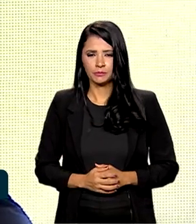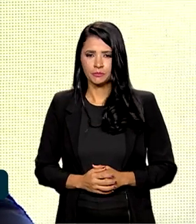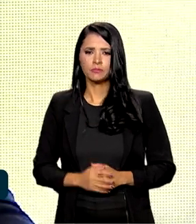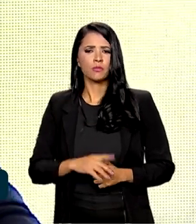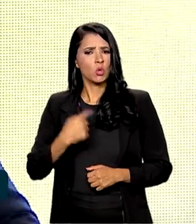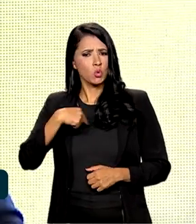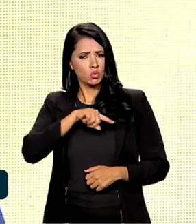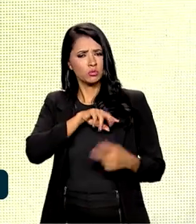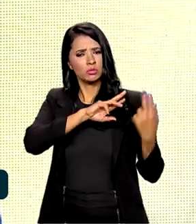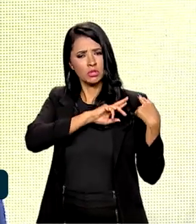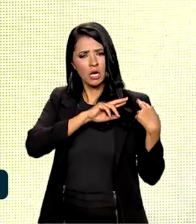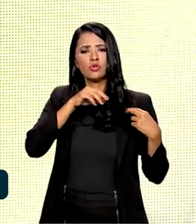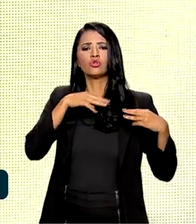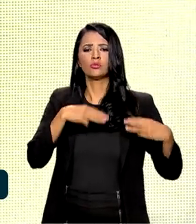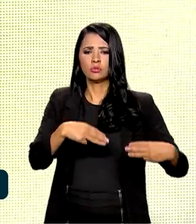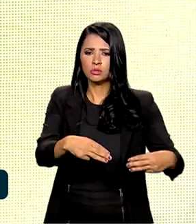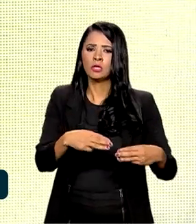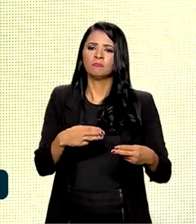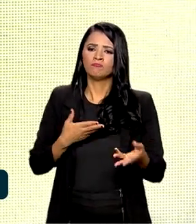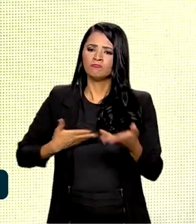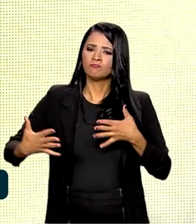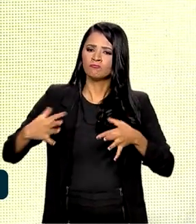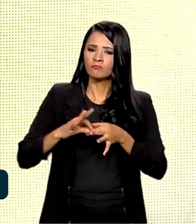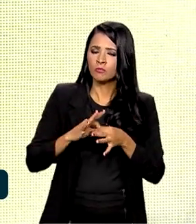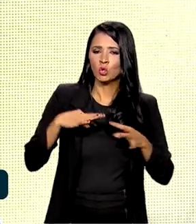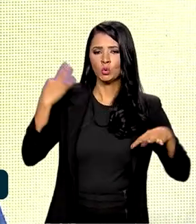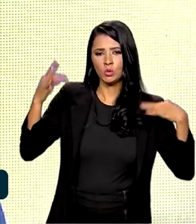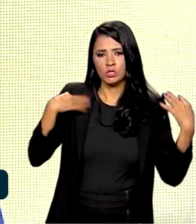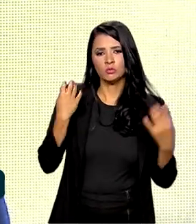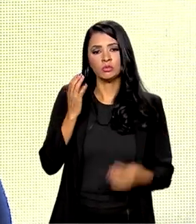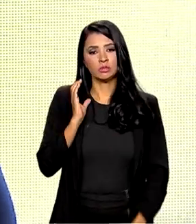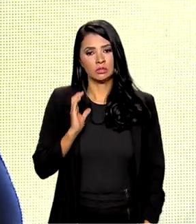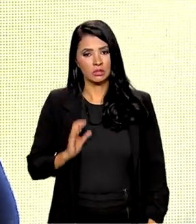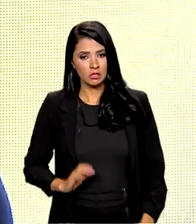no Ministério buscará aliar turismo, cidadania e desenvolvimento.